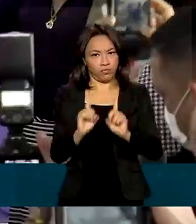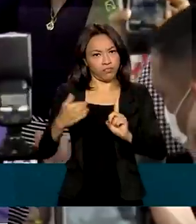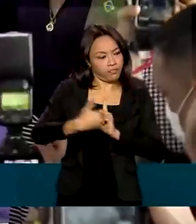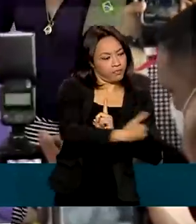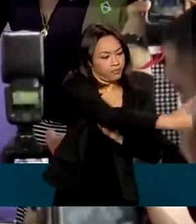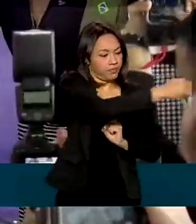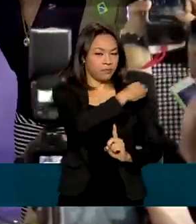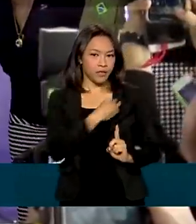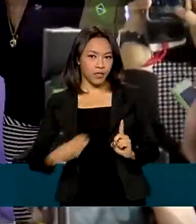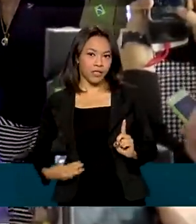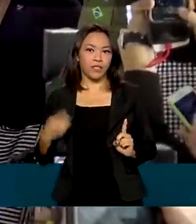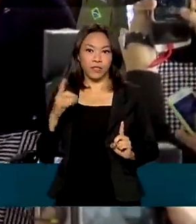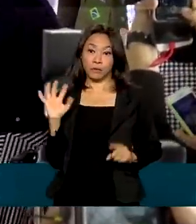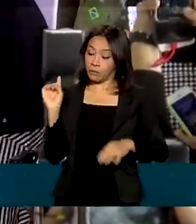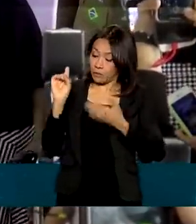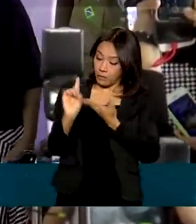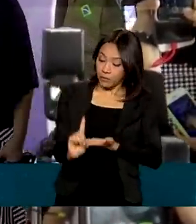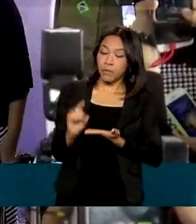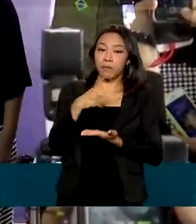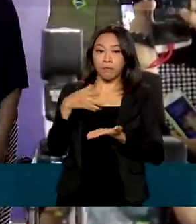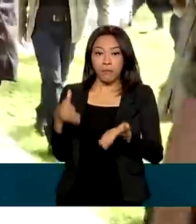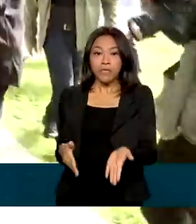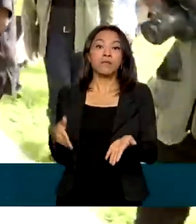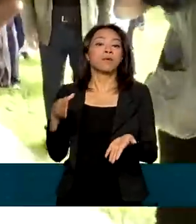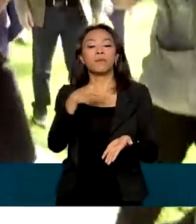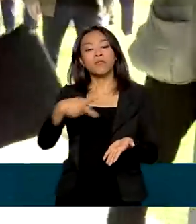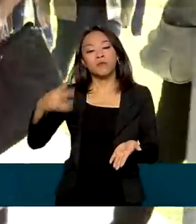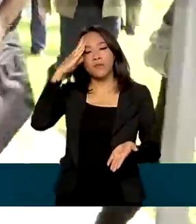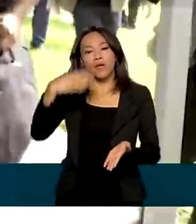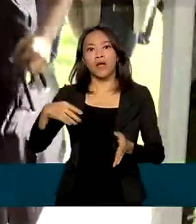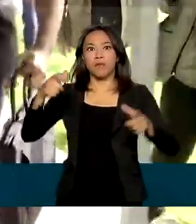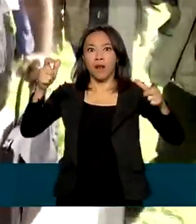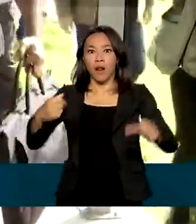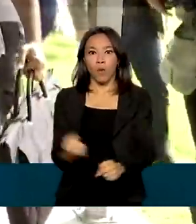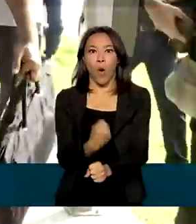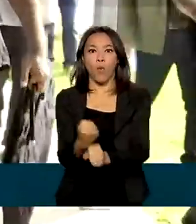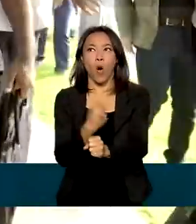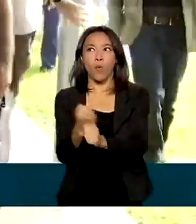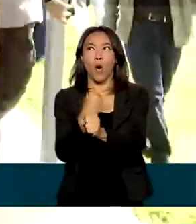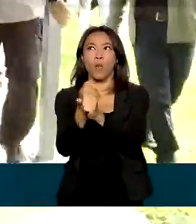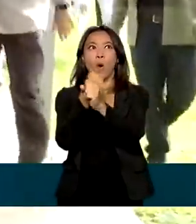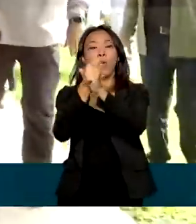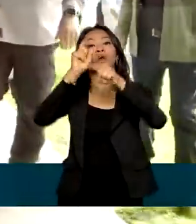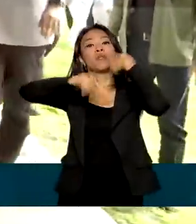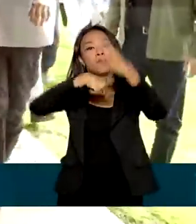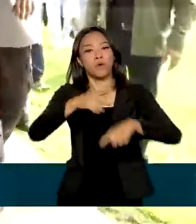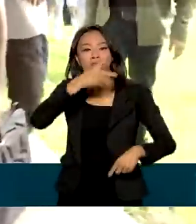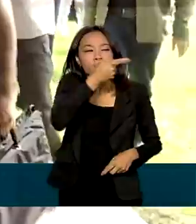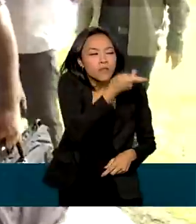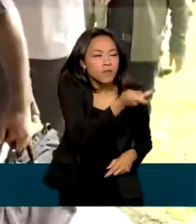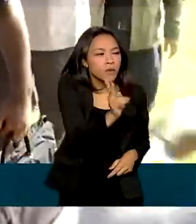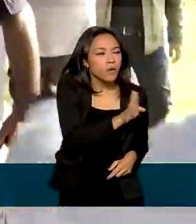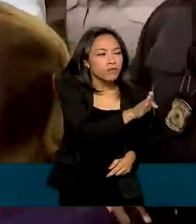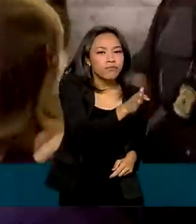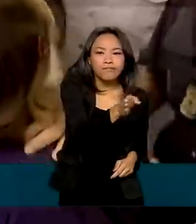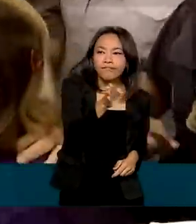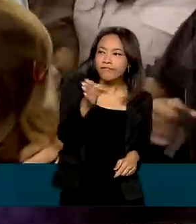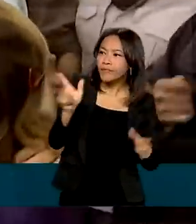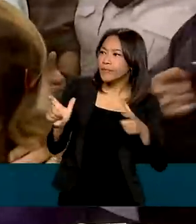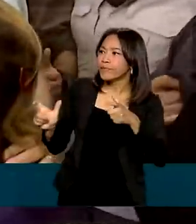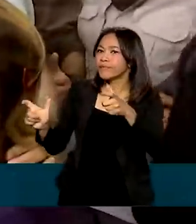do lançamento da pedra fundamental da unidade e visitou a estrutura, fundada pela Santa Dulce dos Pobres